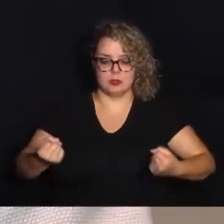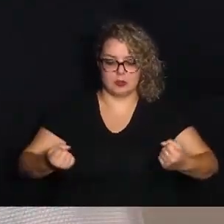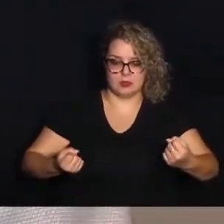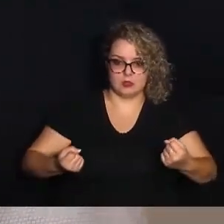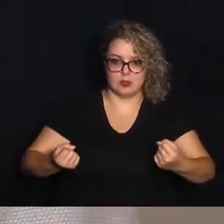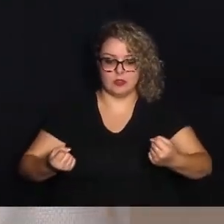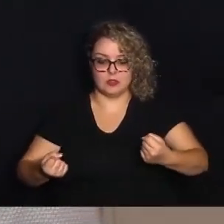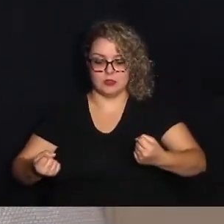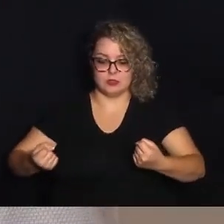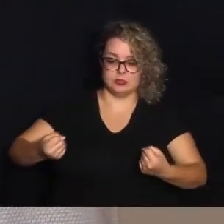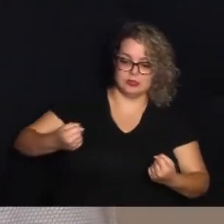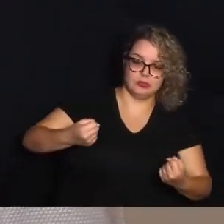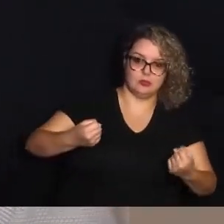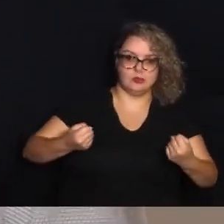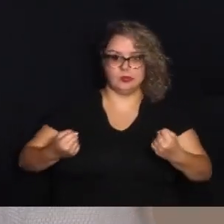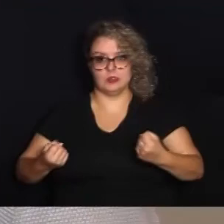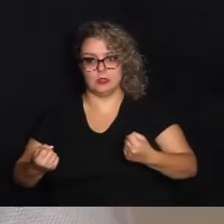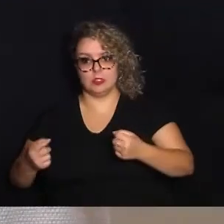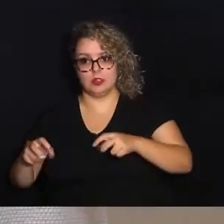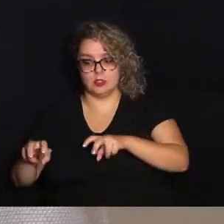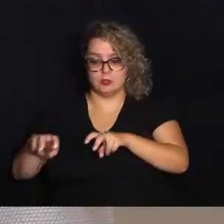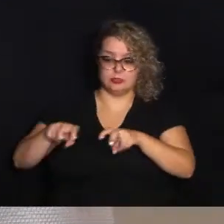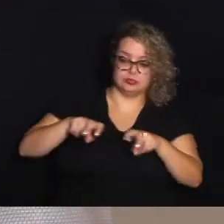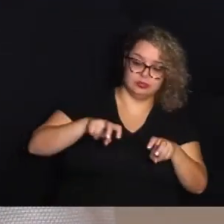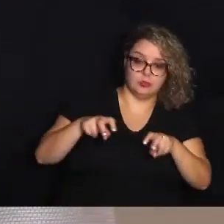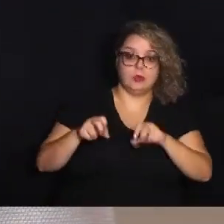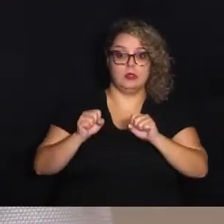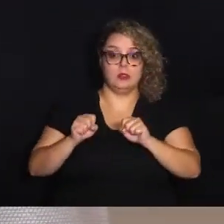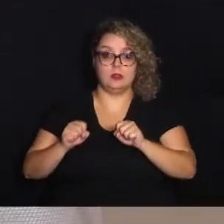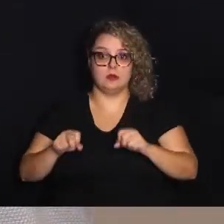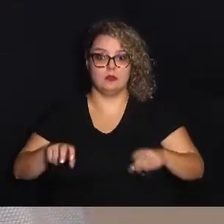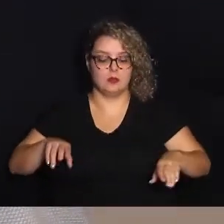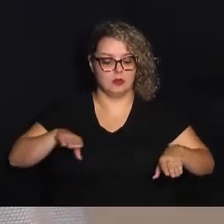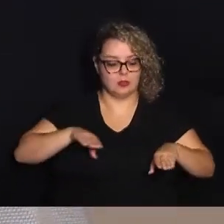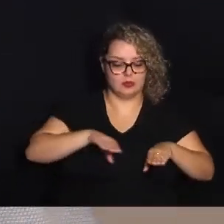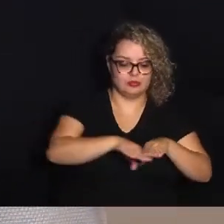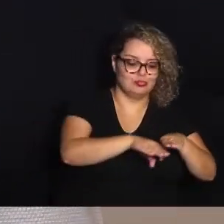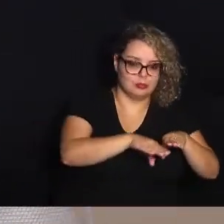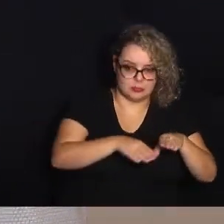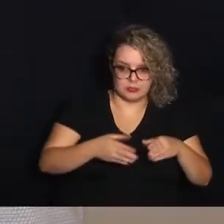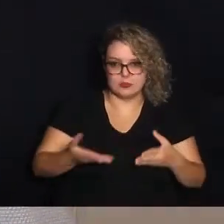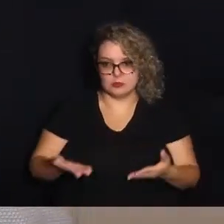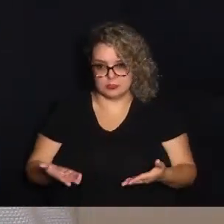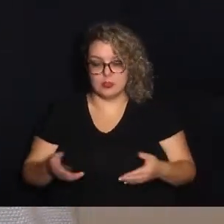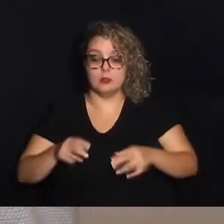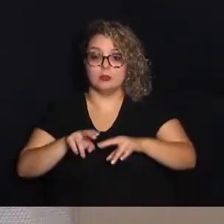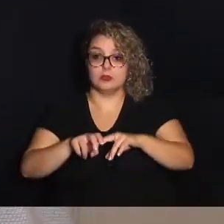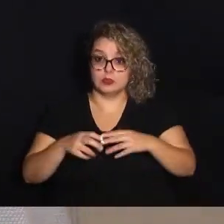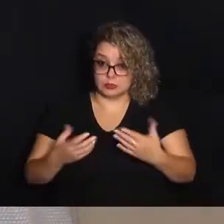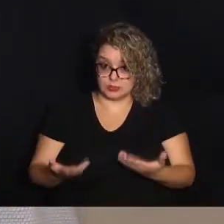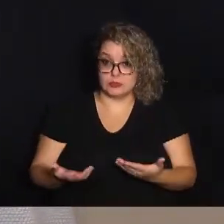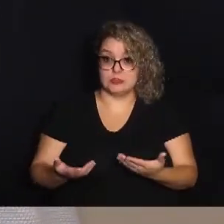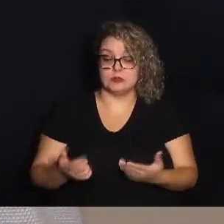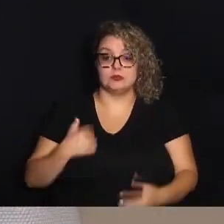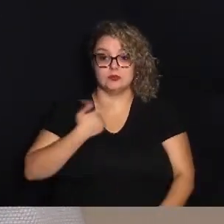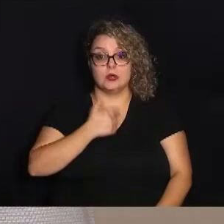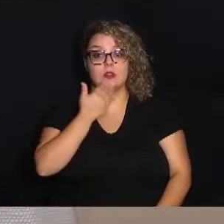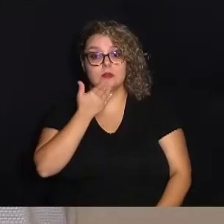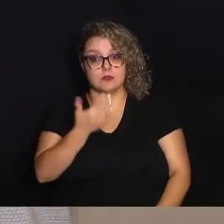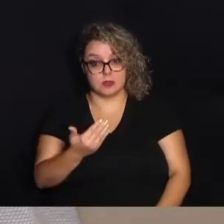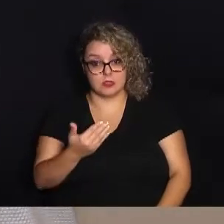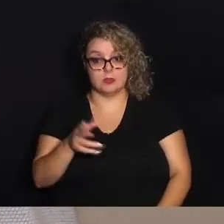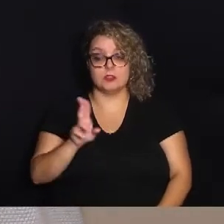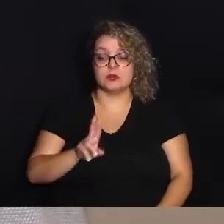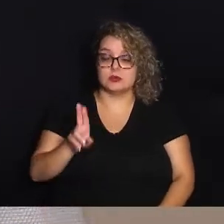ao ele tentar desviar ele pode até colidir com algum carro que está do lado por isso que nós